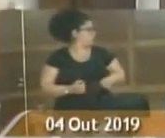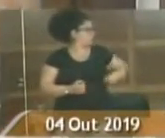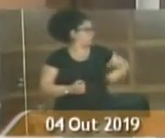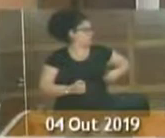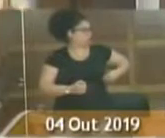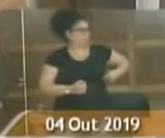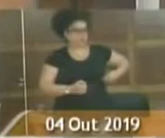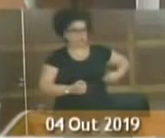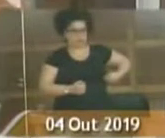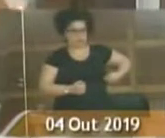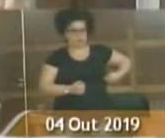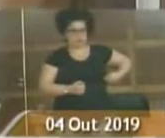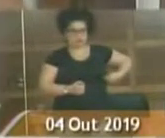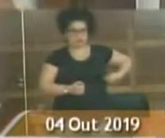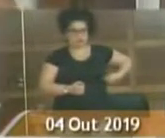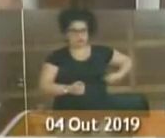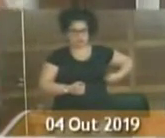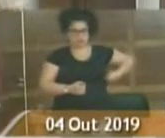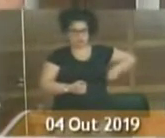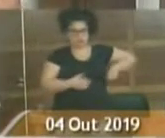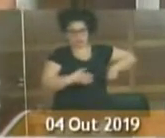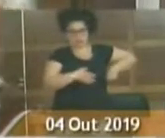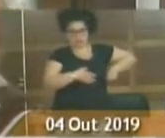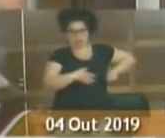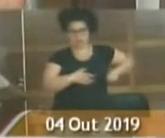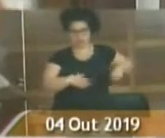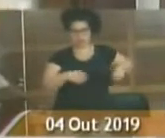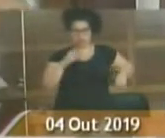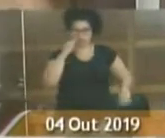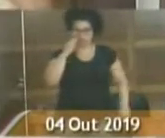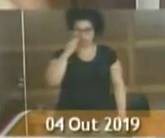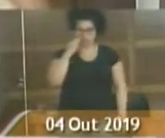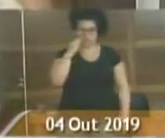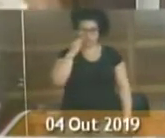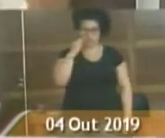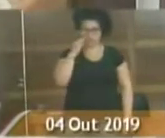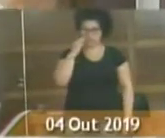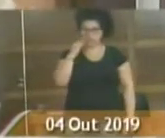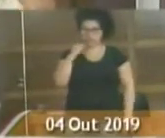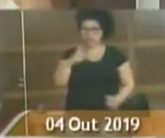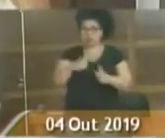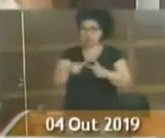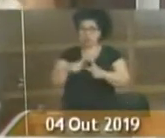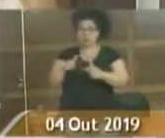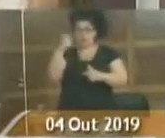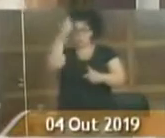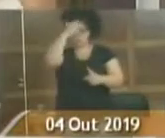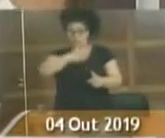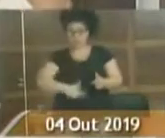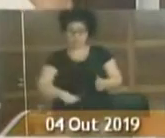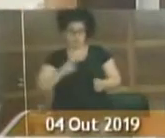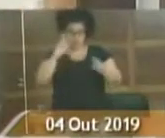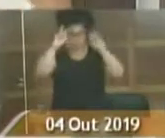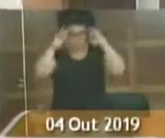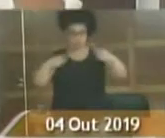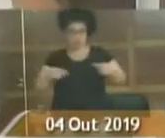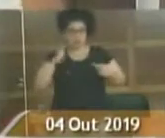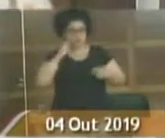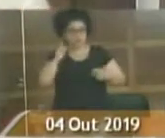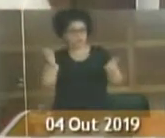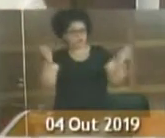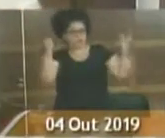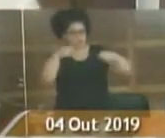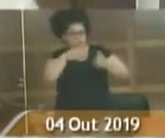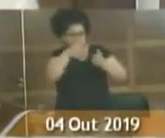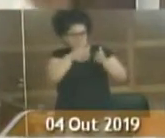humana, mas através de micose, fungo em unha e tudo, e a gente viu que o laser tinha aquele poder de